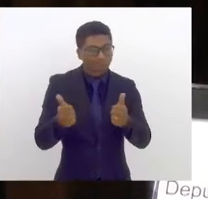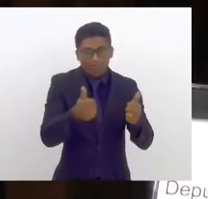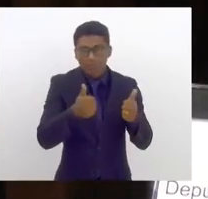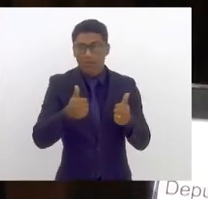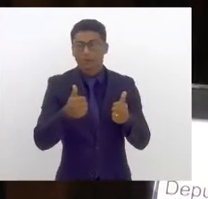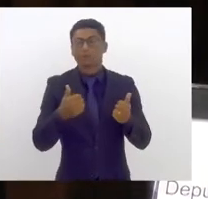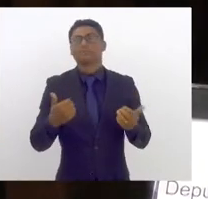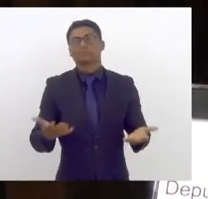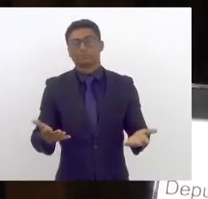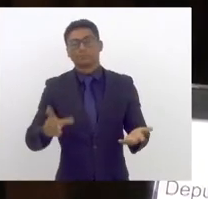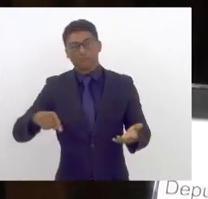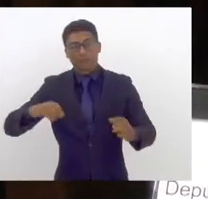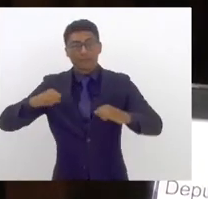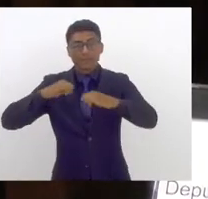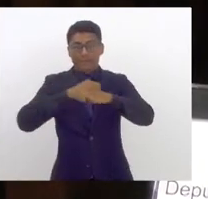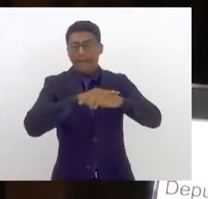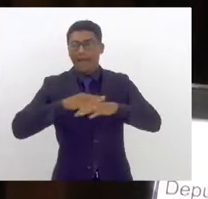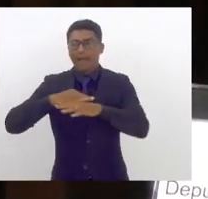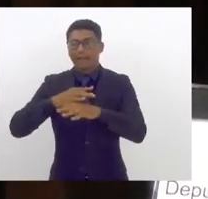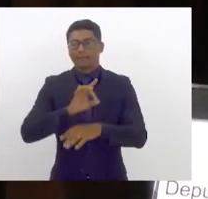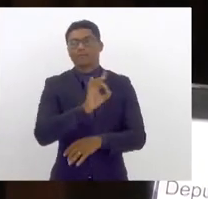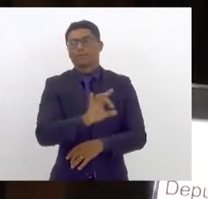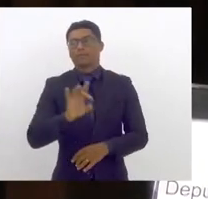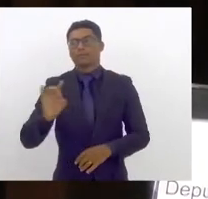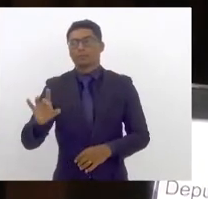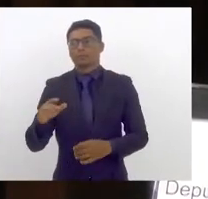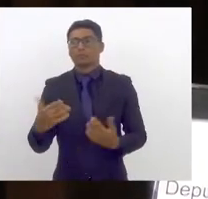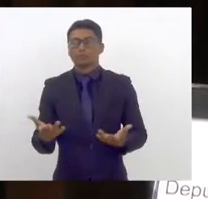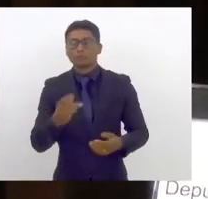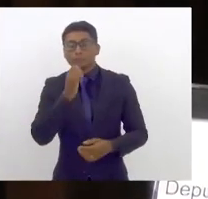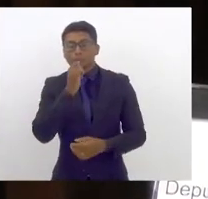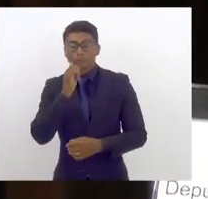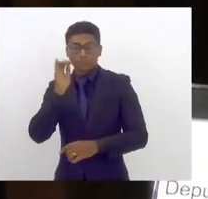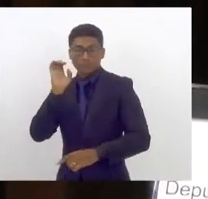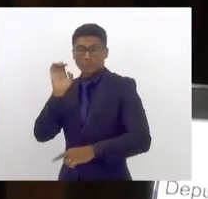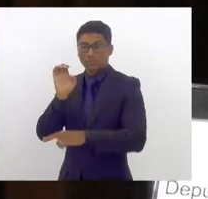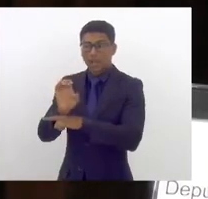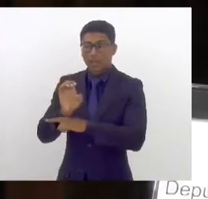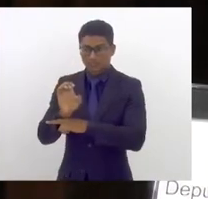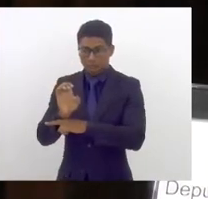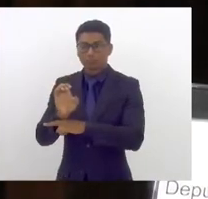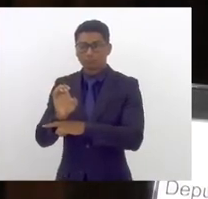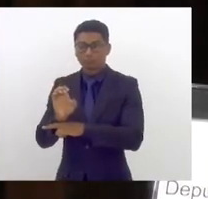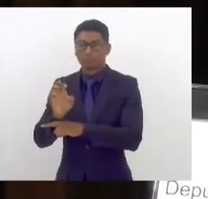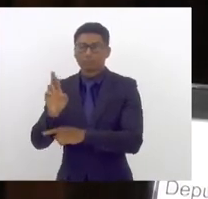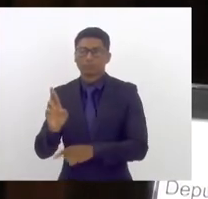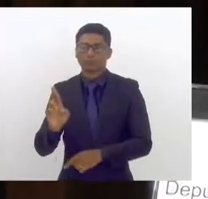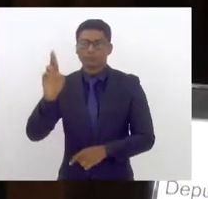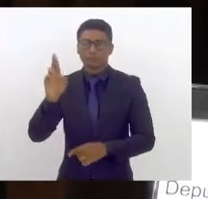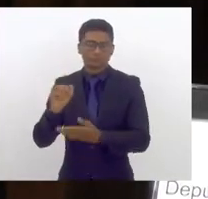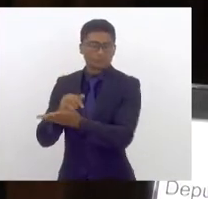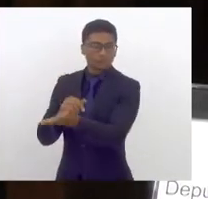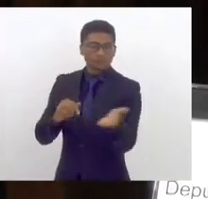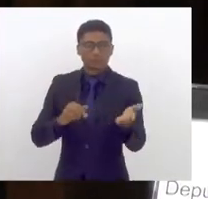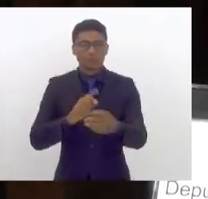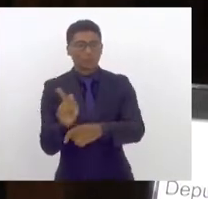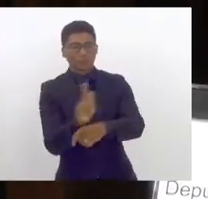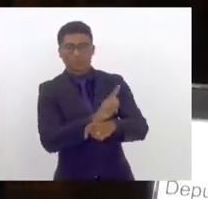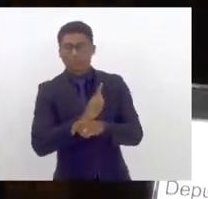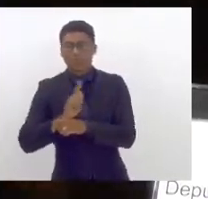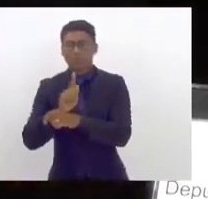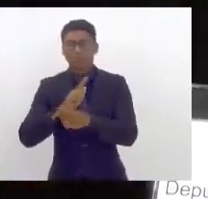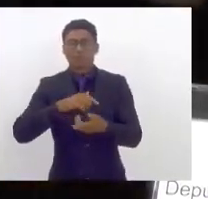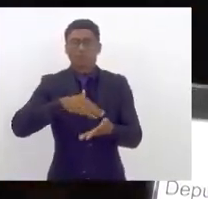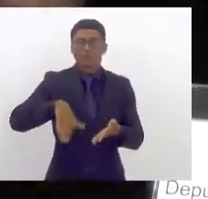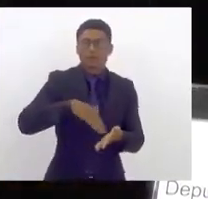é municipal então enquanto superintendente estadual mais apoiamos esses gestores municipais o secretários municipais